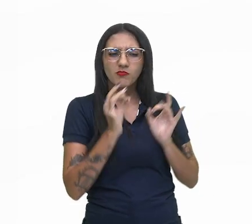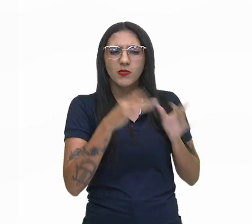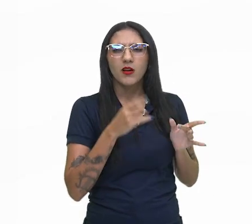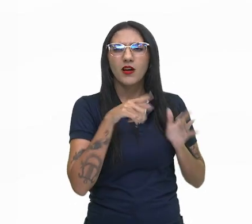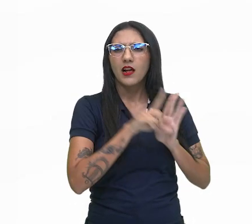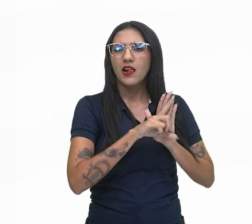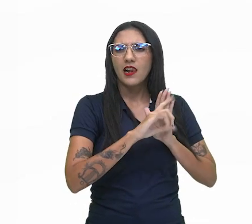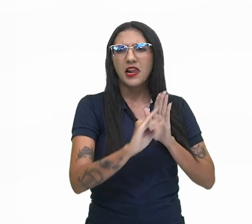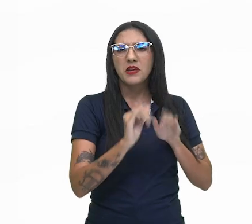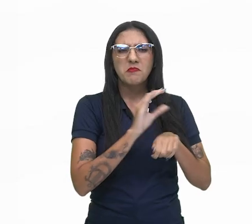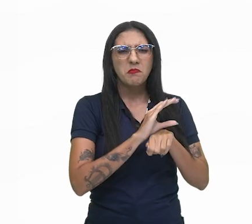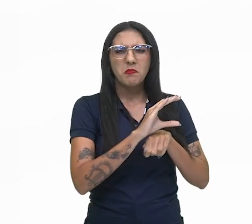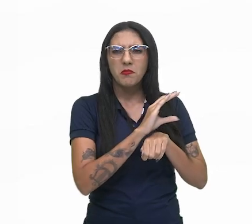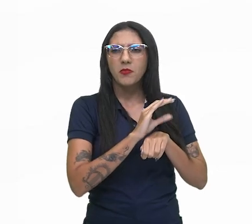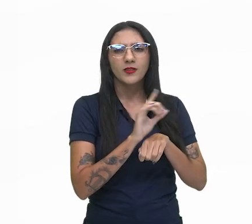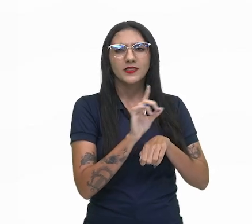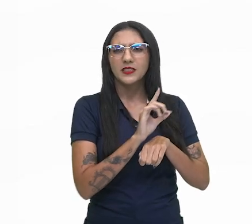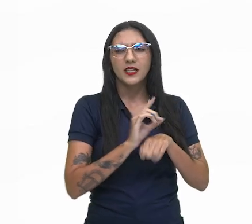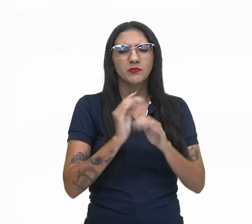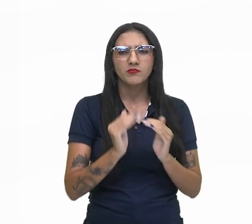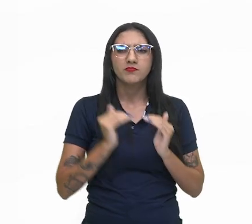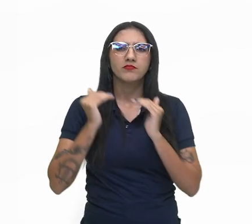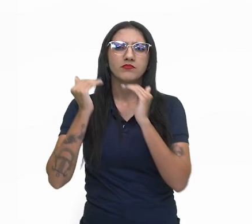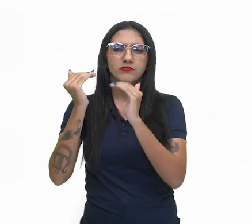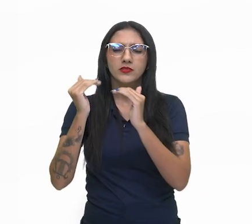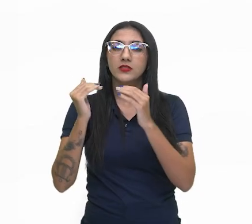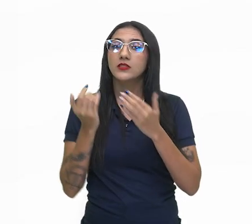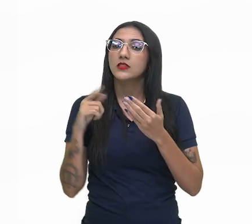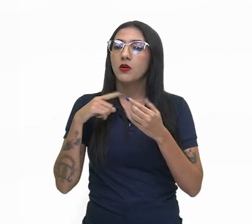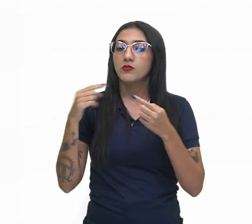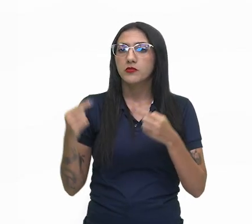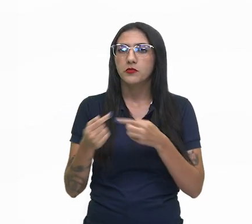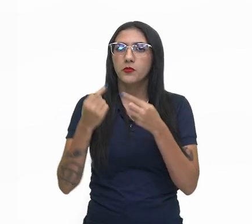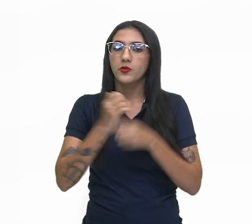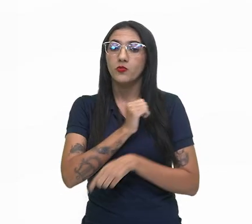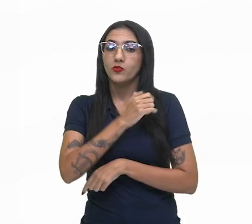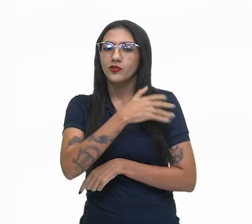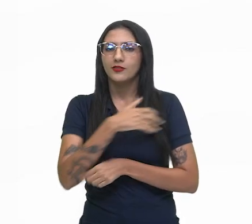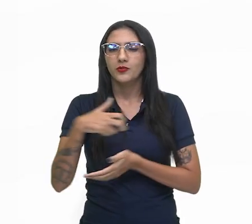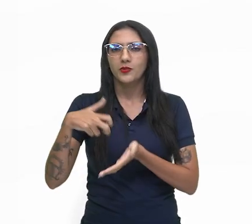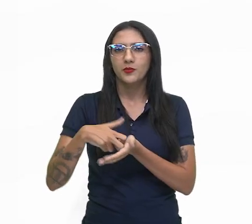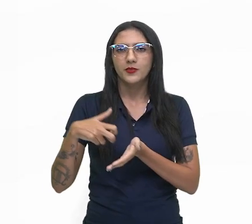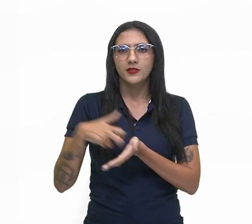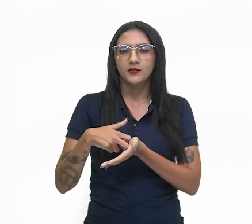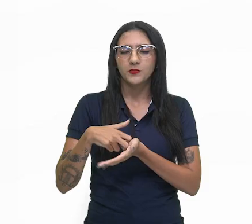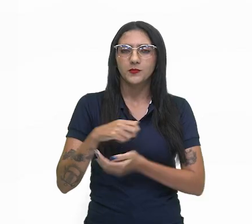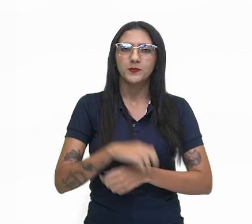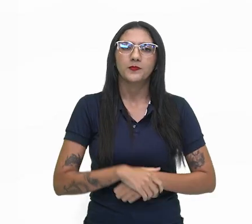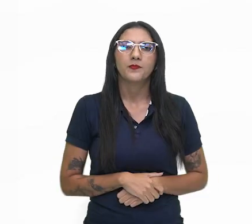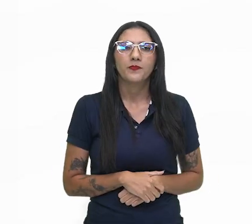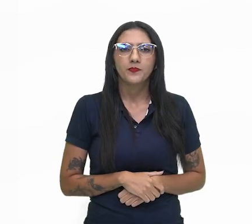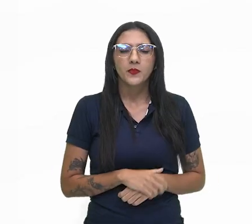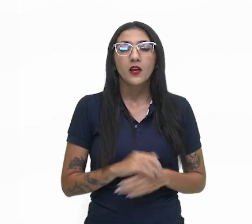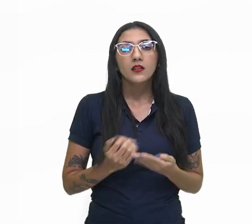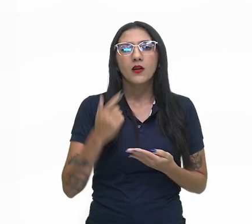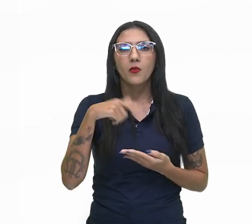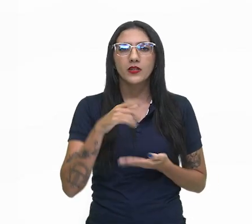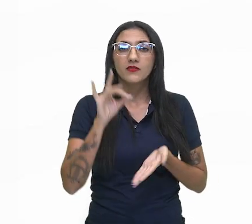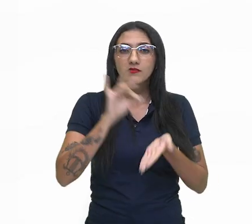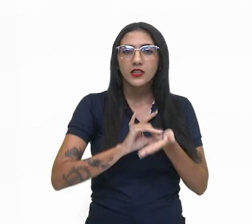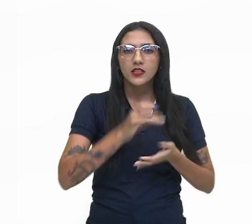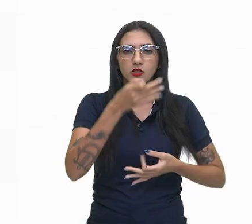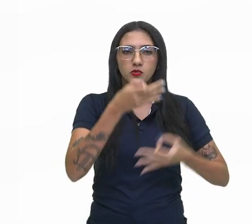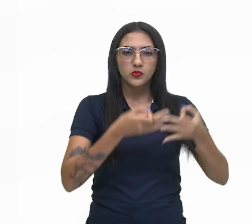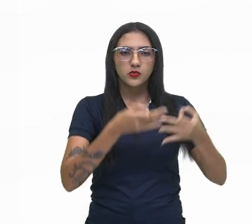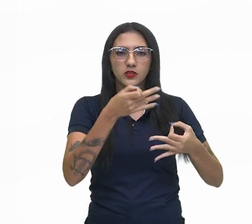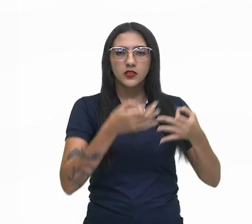leis. Vai ser tirania, vai ser ditadura. Tá? Então, a legitimidade jurídica, ela segue o